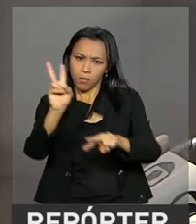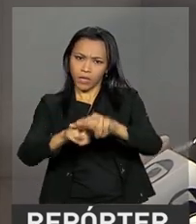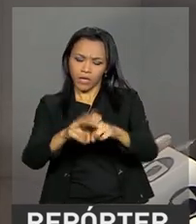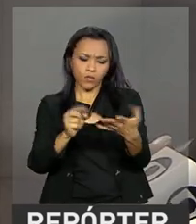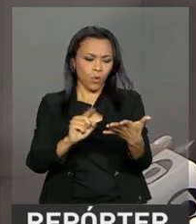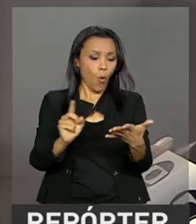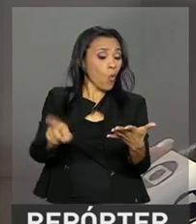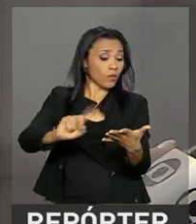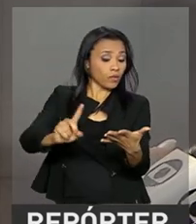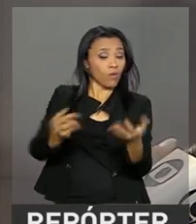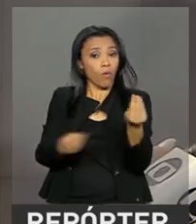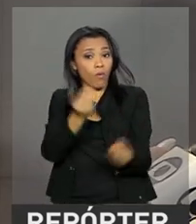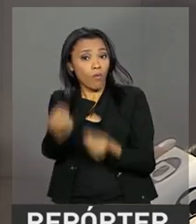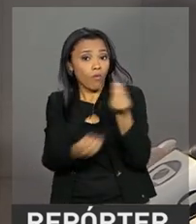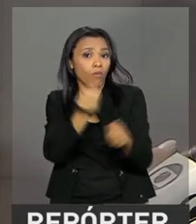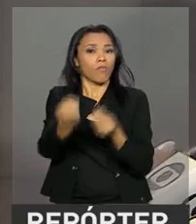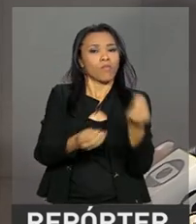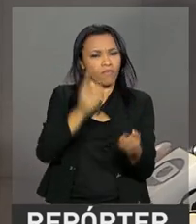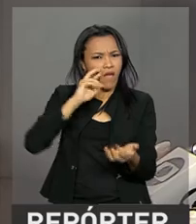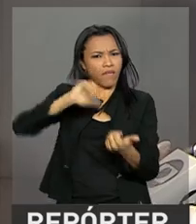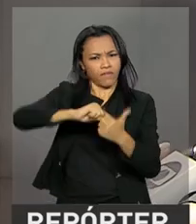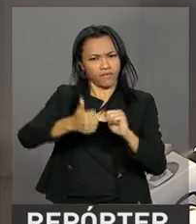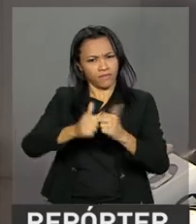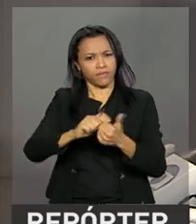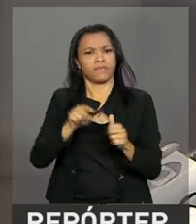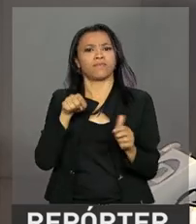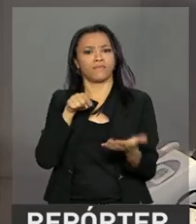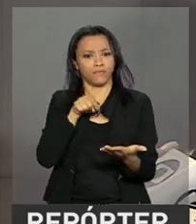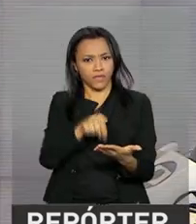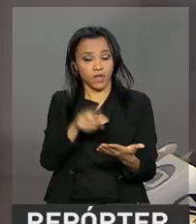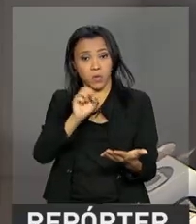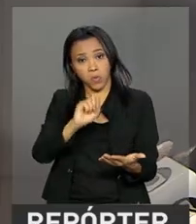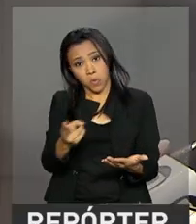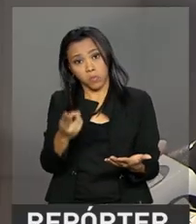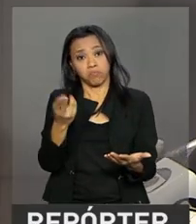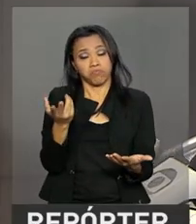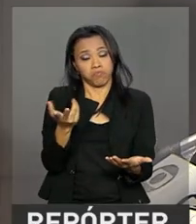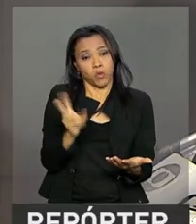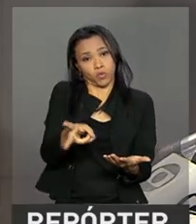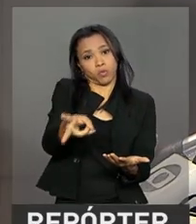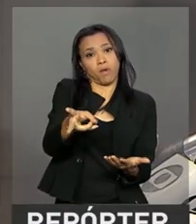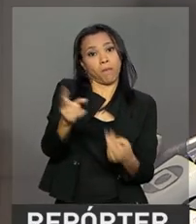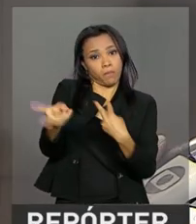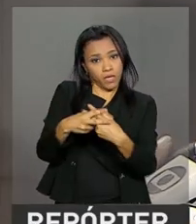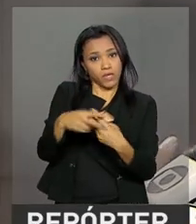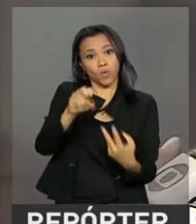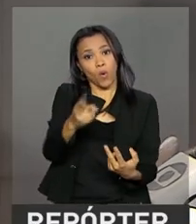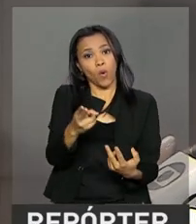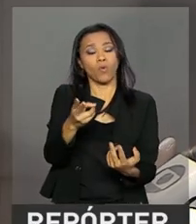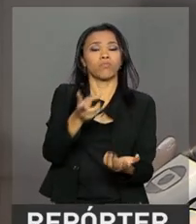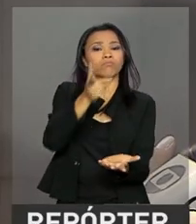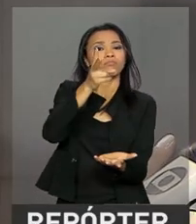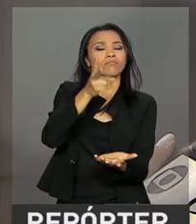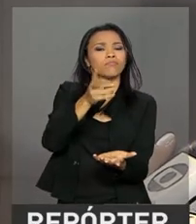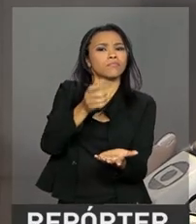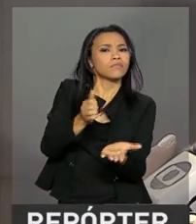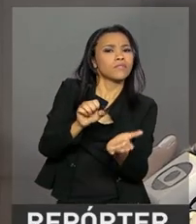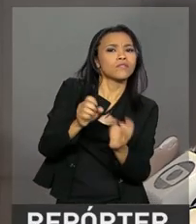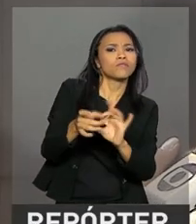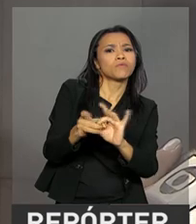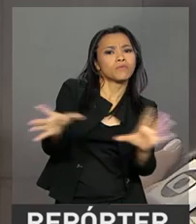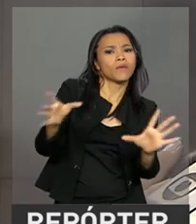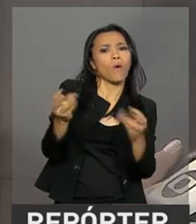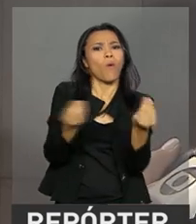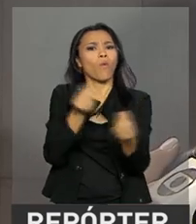e formulação dos pedidos ou de progressão de regime ou de liberação daqueles que porventura tenham excesso de prazo ou possam ter